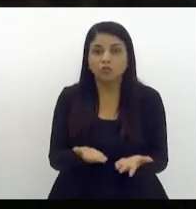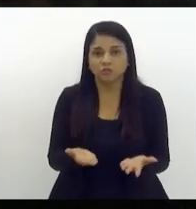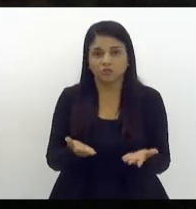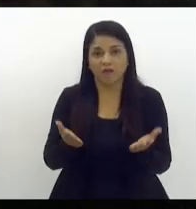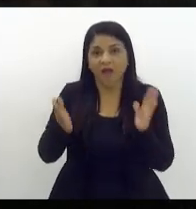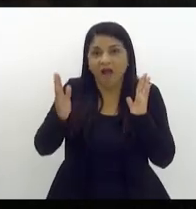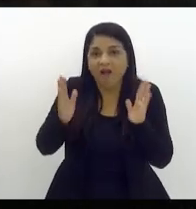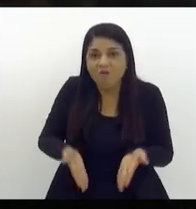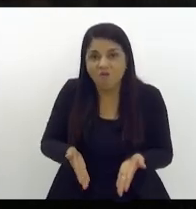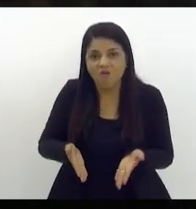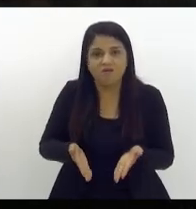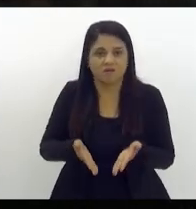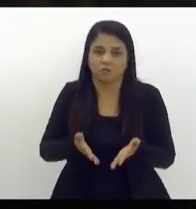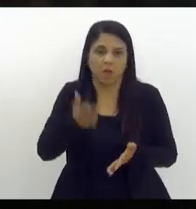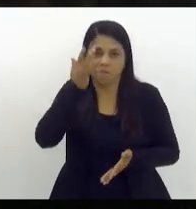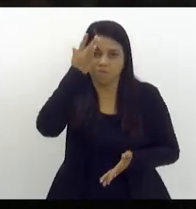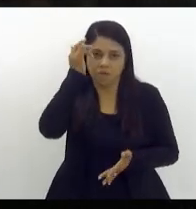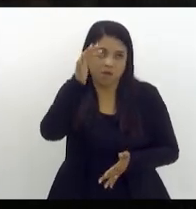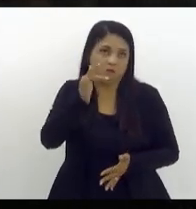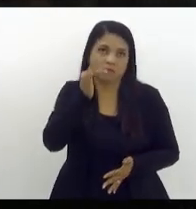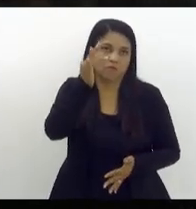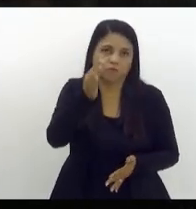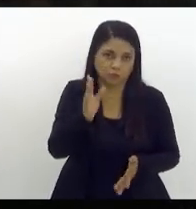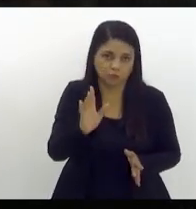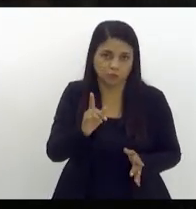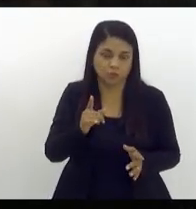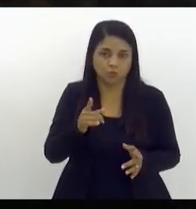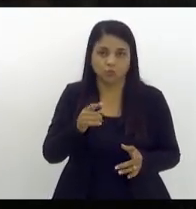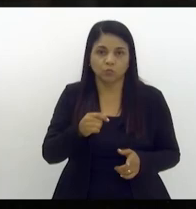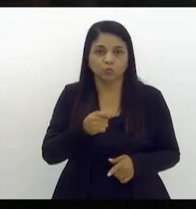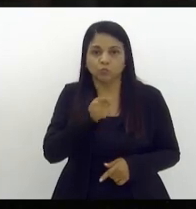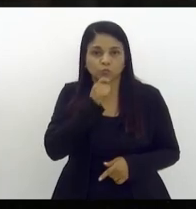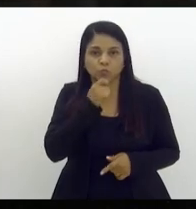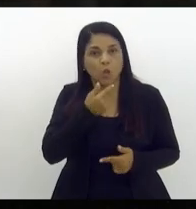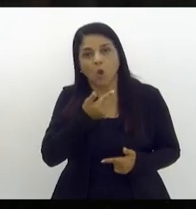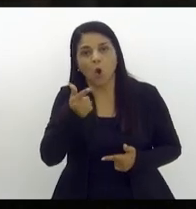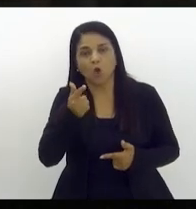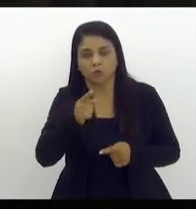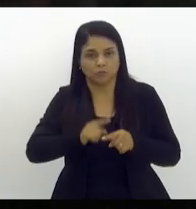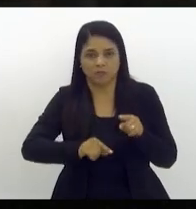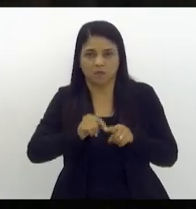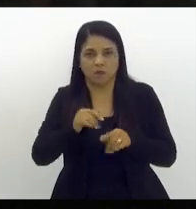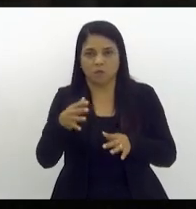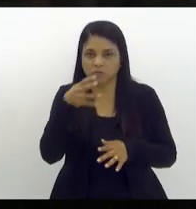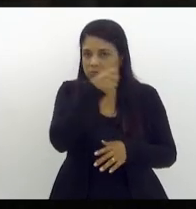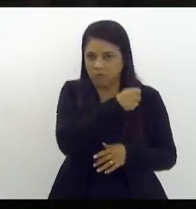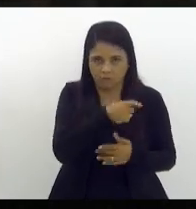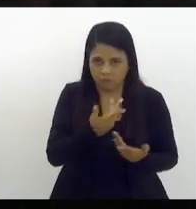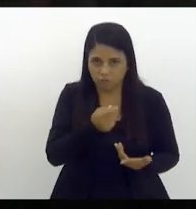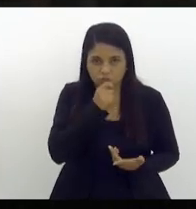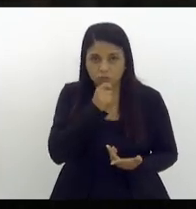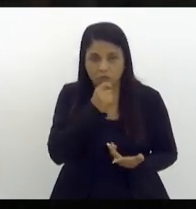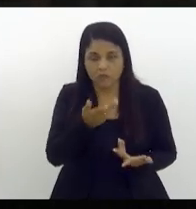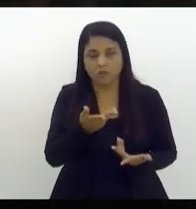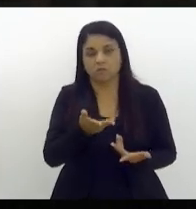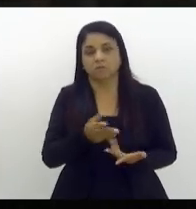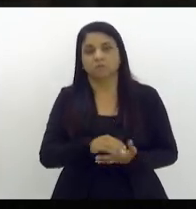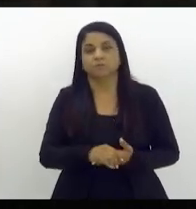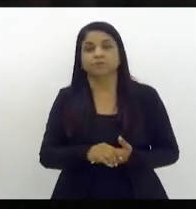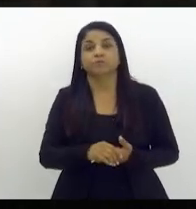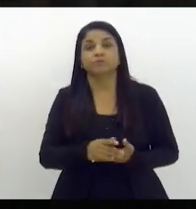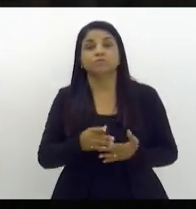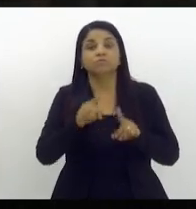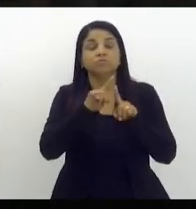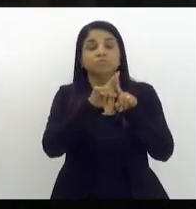é amanhã, não é depois. Não tem outro equipamento que salve depois. Porque se um péssimo